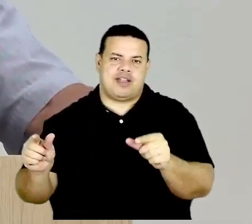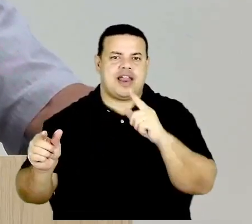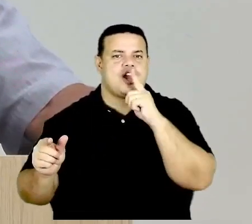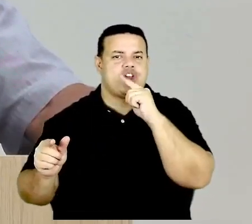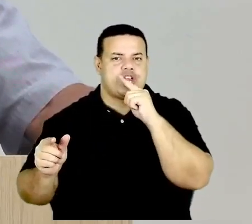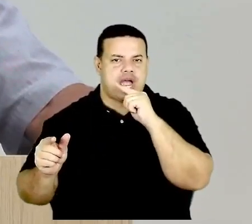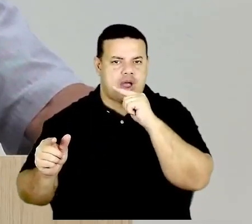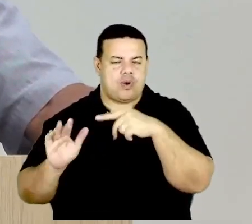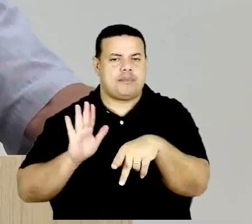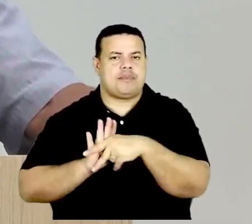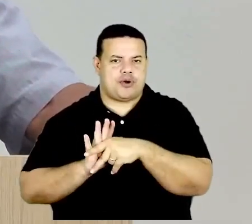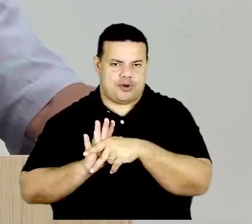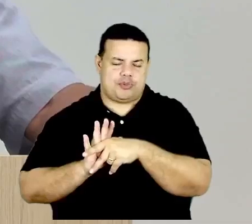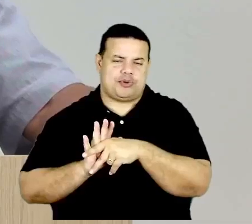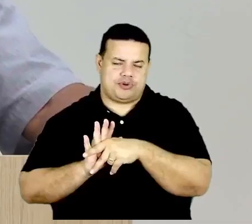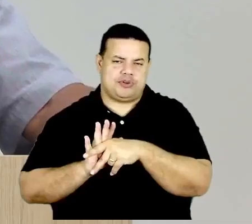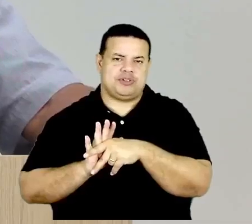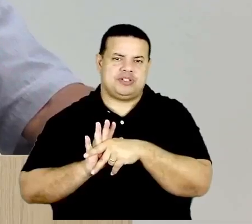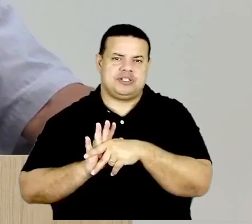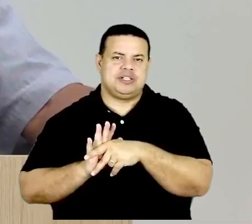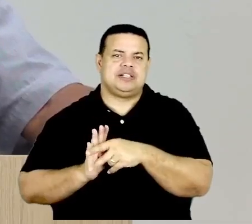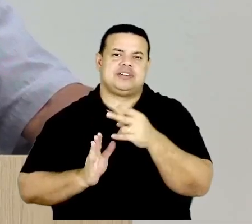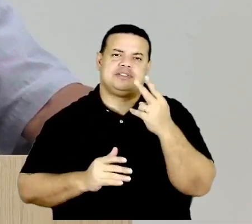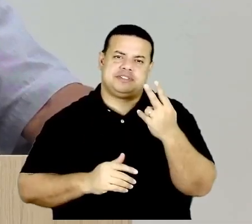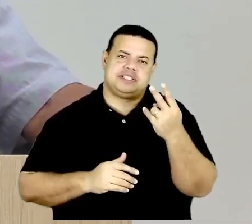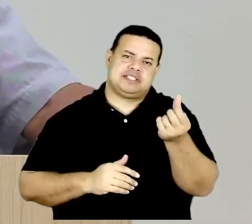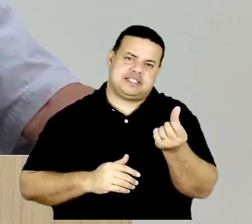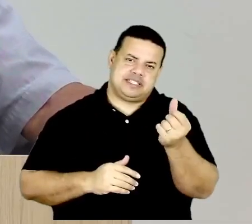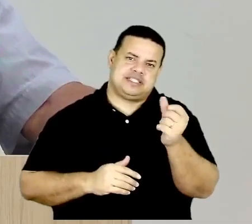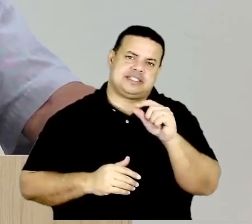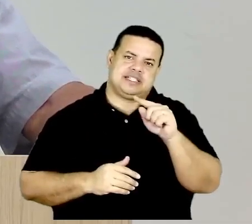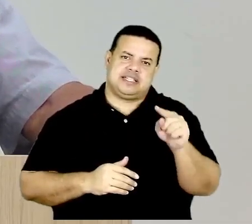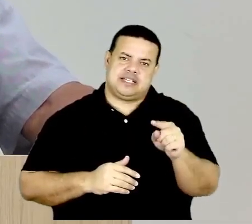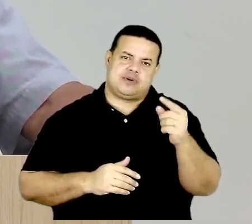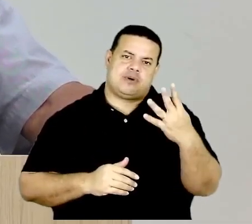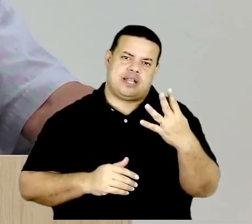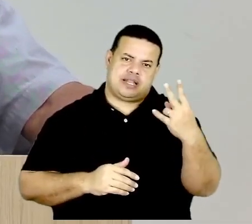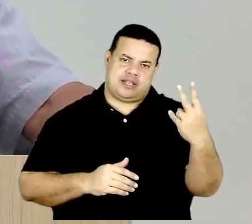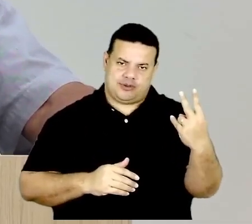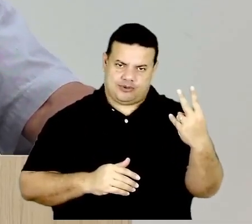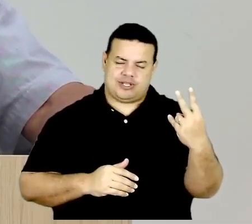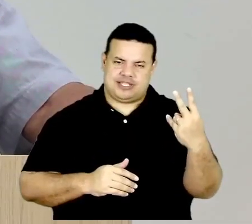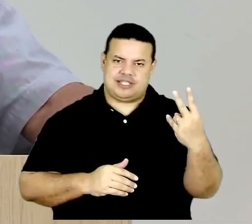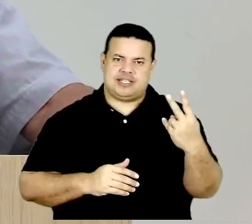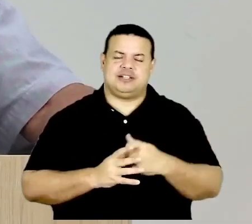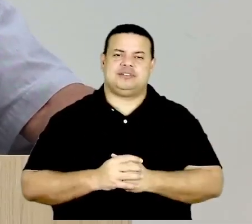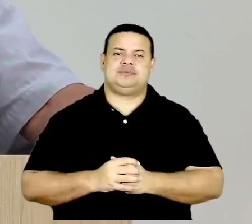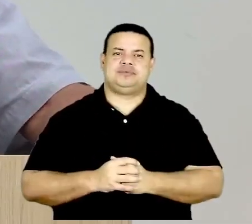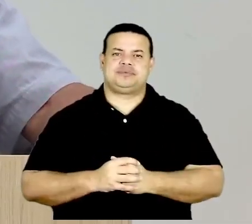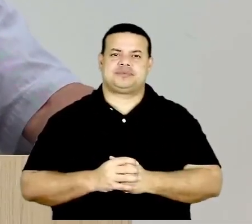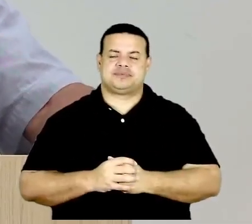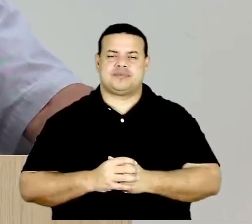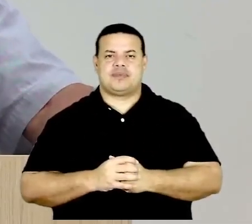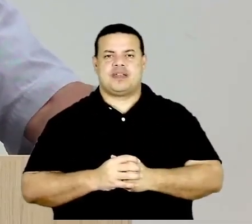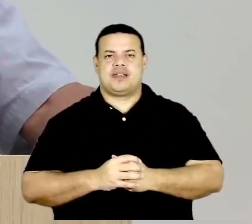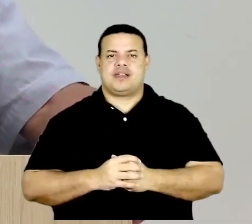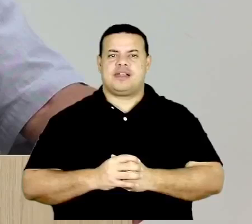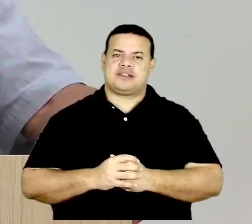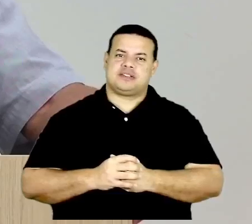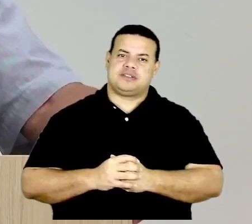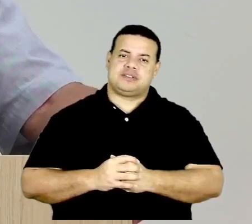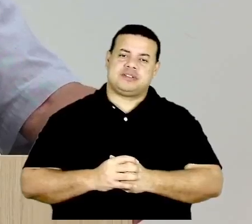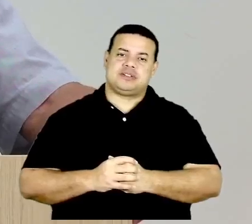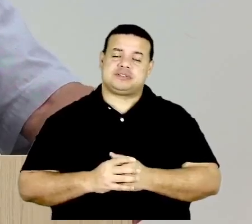sua propriedade. Então, são R$ 26,42. Agora, a questão de aprovar essas